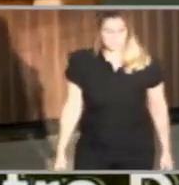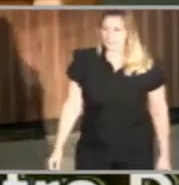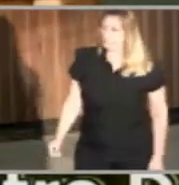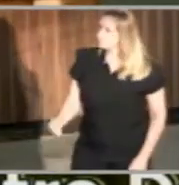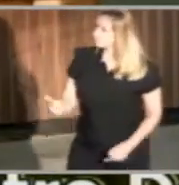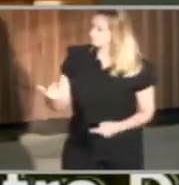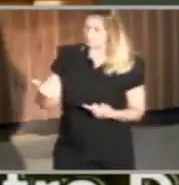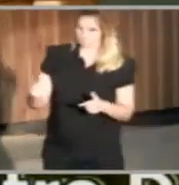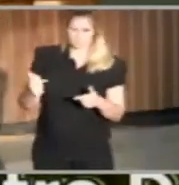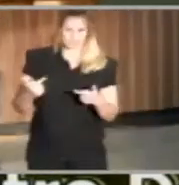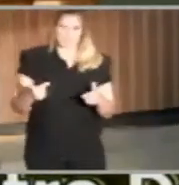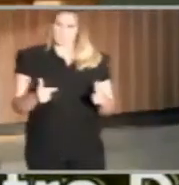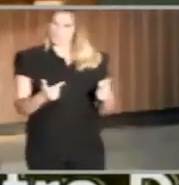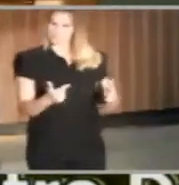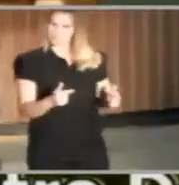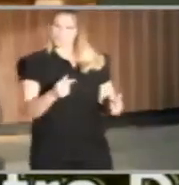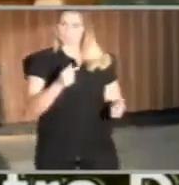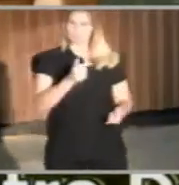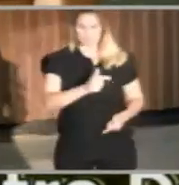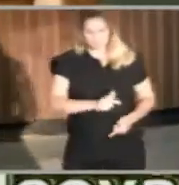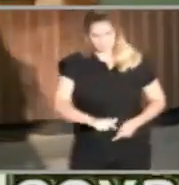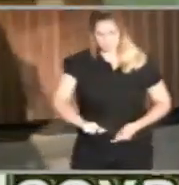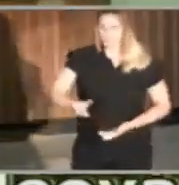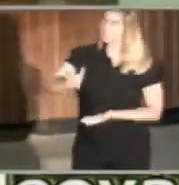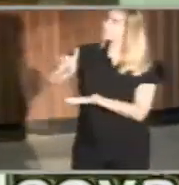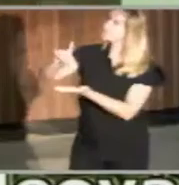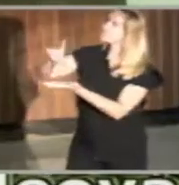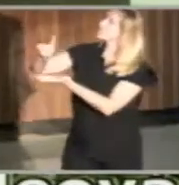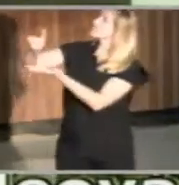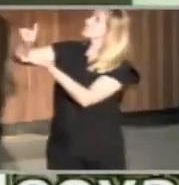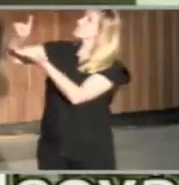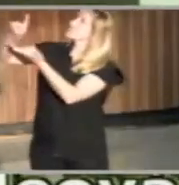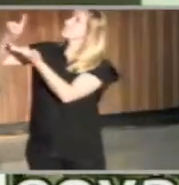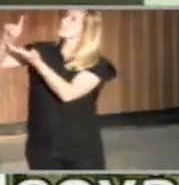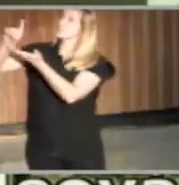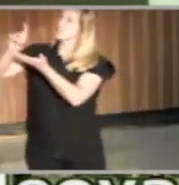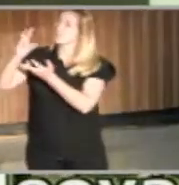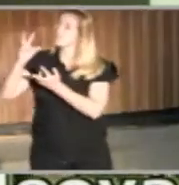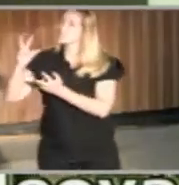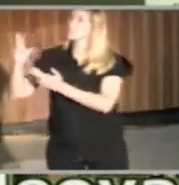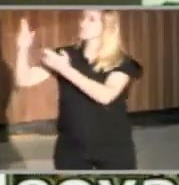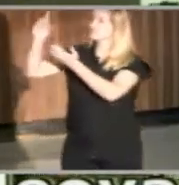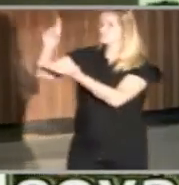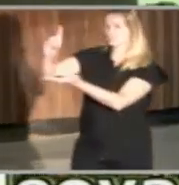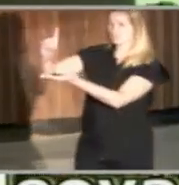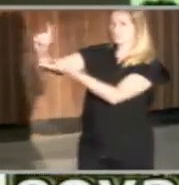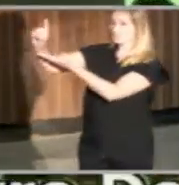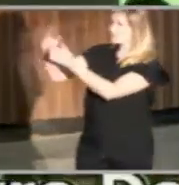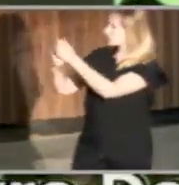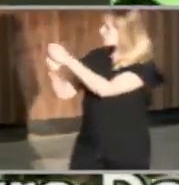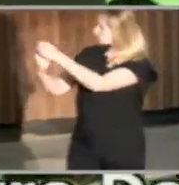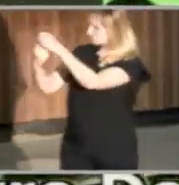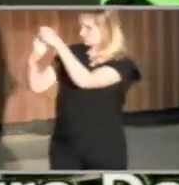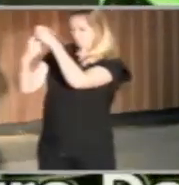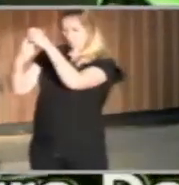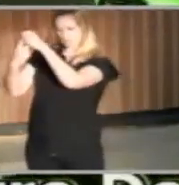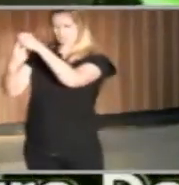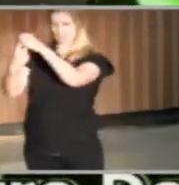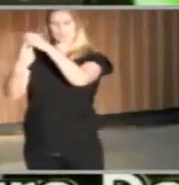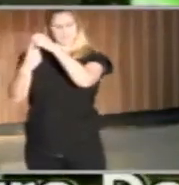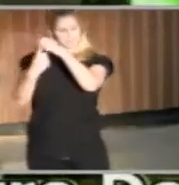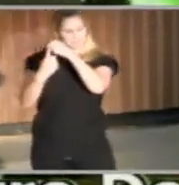Não há outro Deus como Jeová. Não